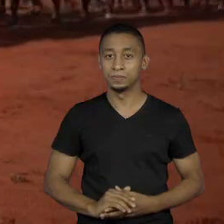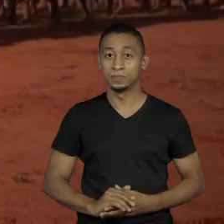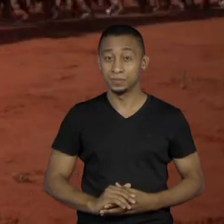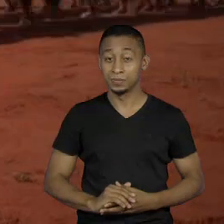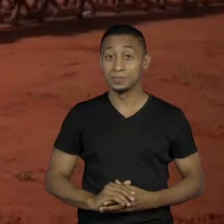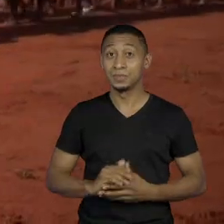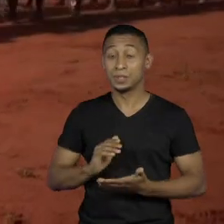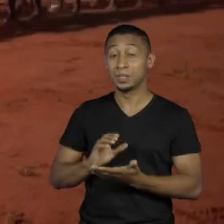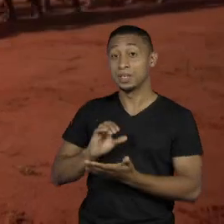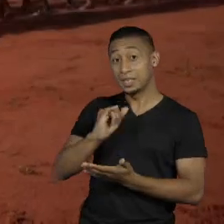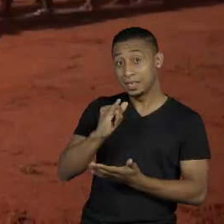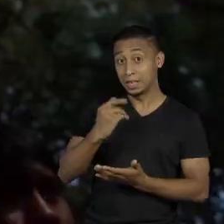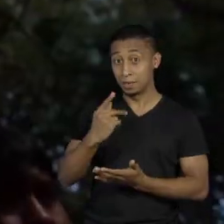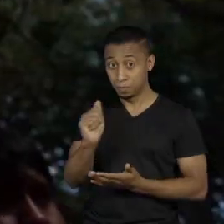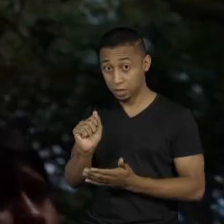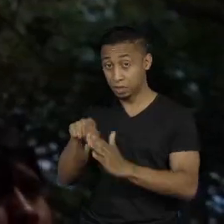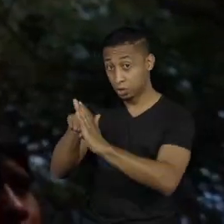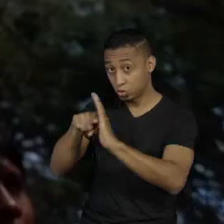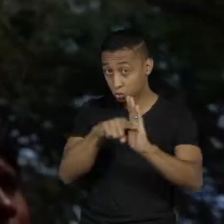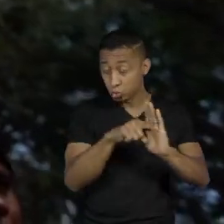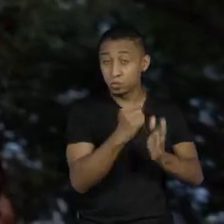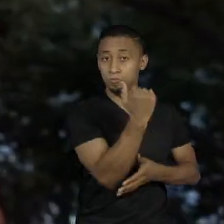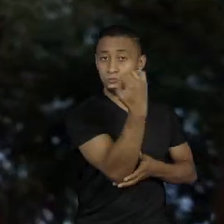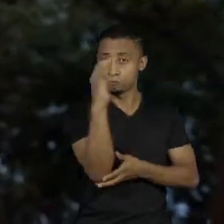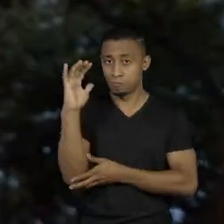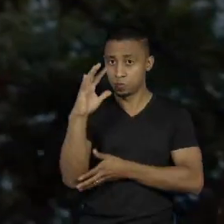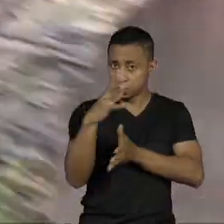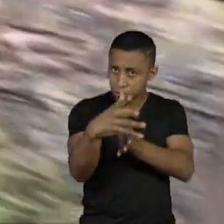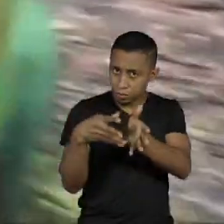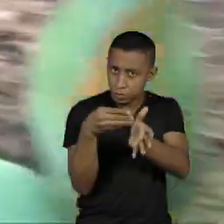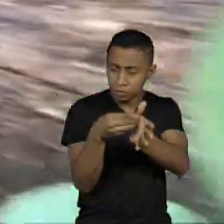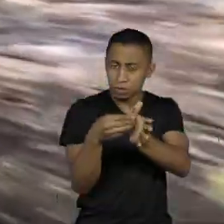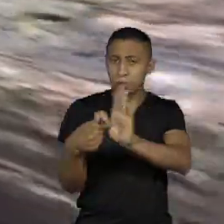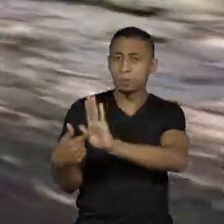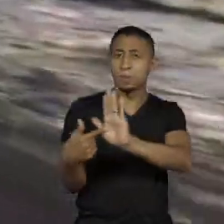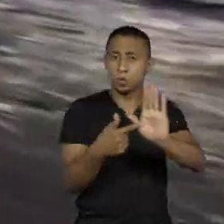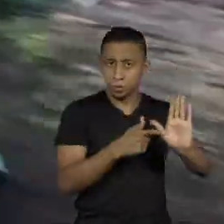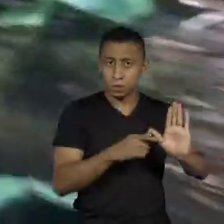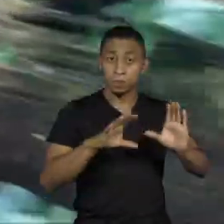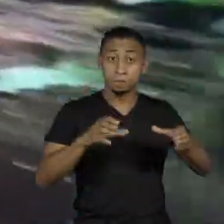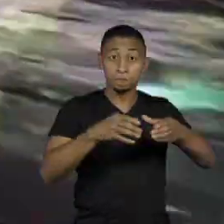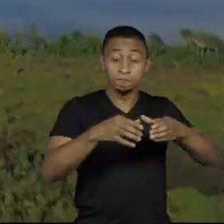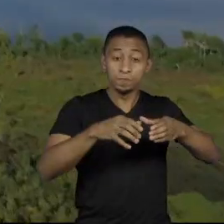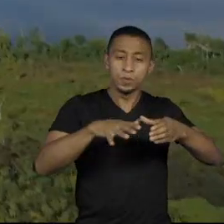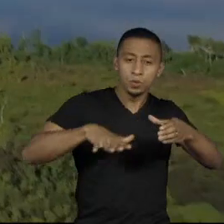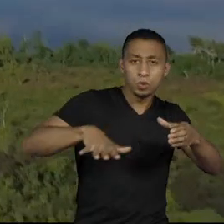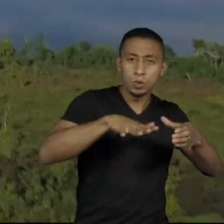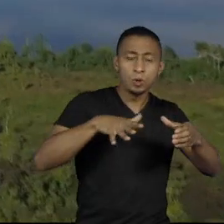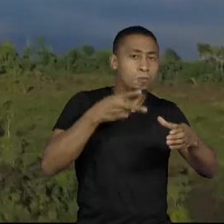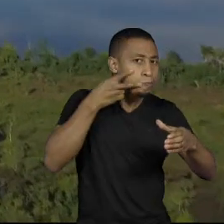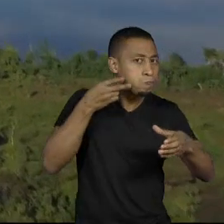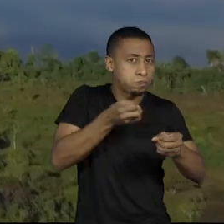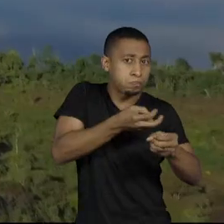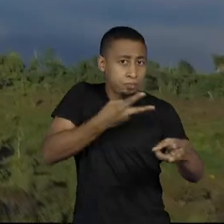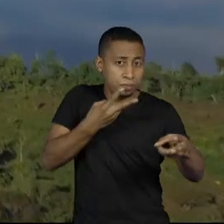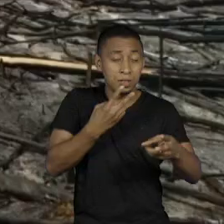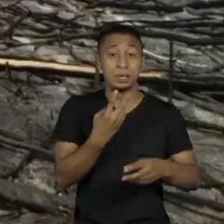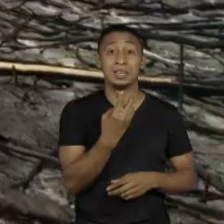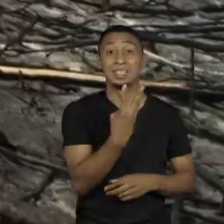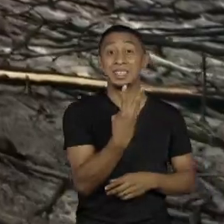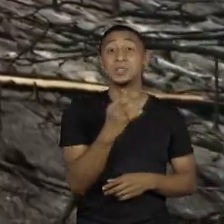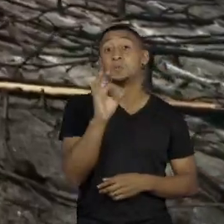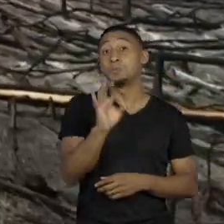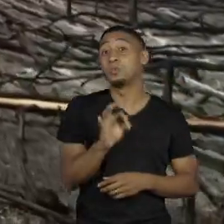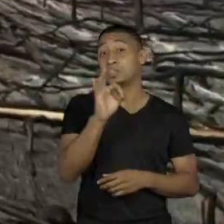Estudo do IPAM, Instituto de Pesquisa Ambiental da Amazônia, mostra que as terras indígenas concentram apenas 3%